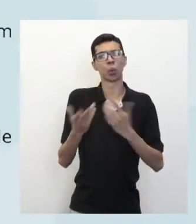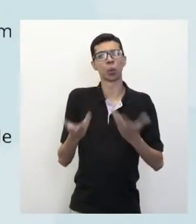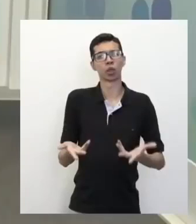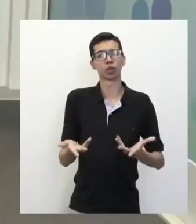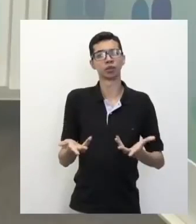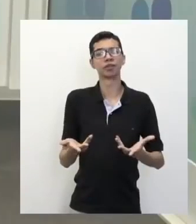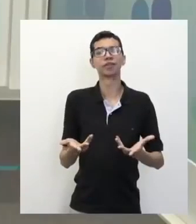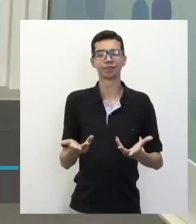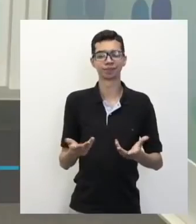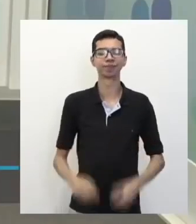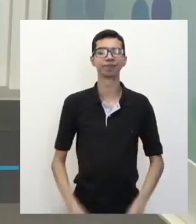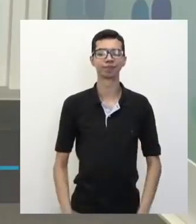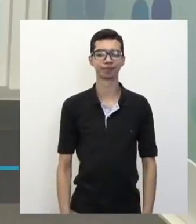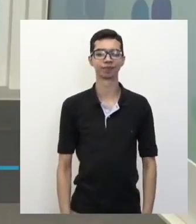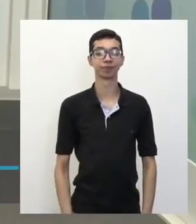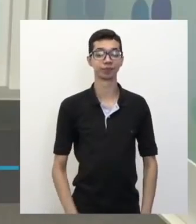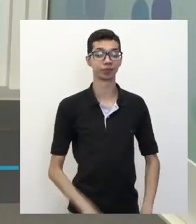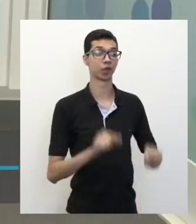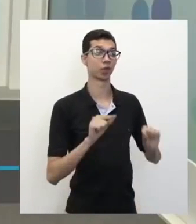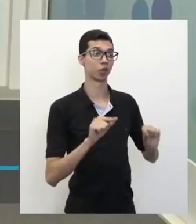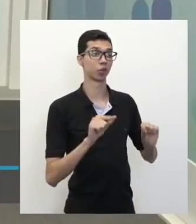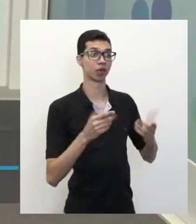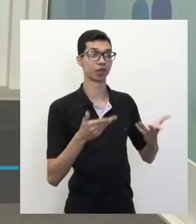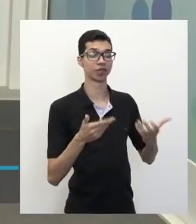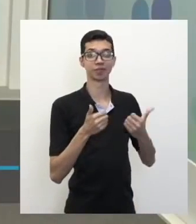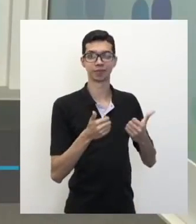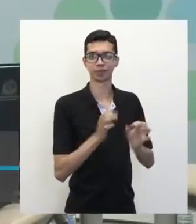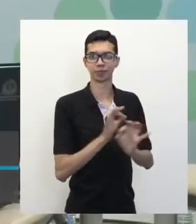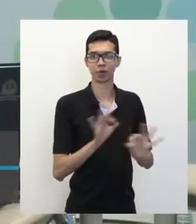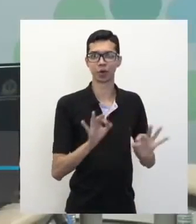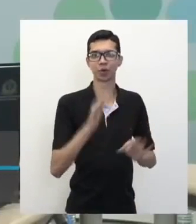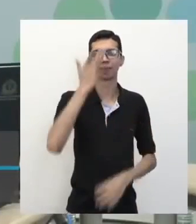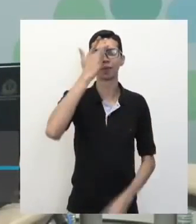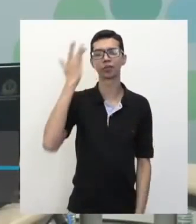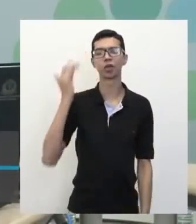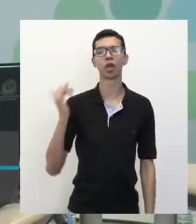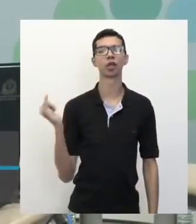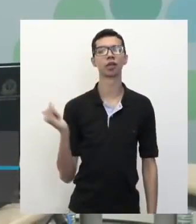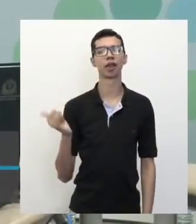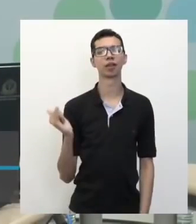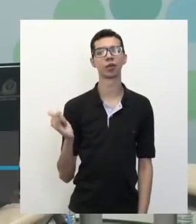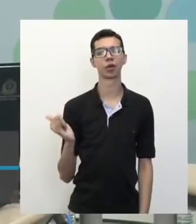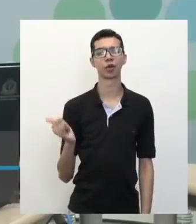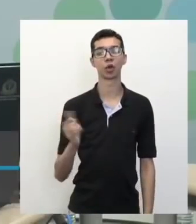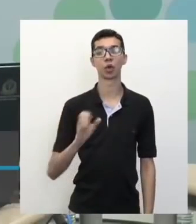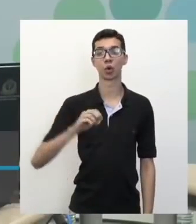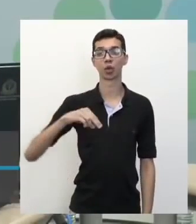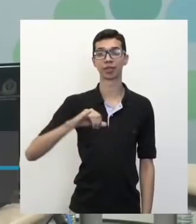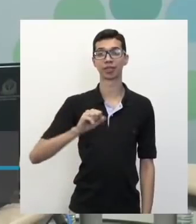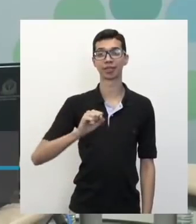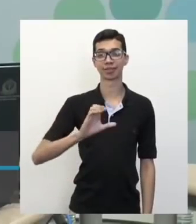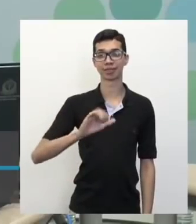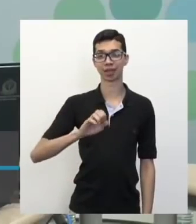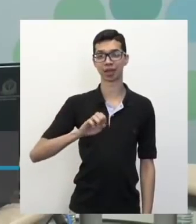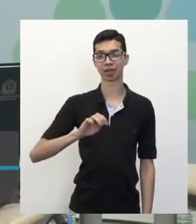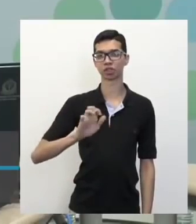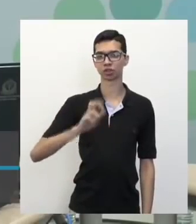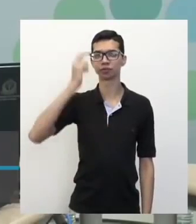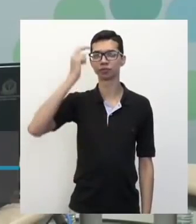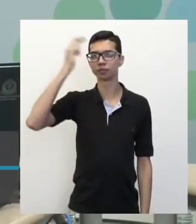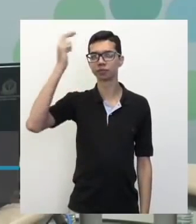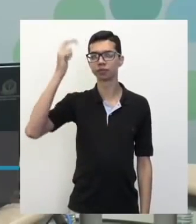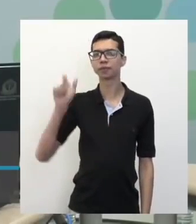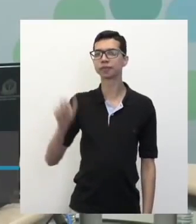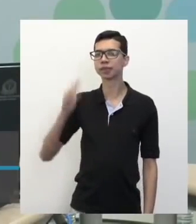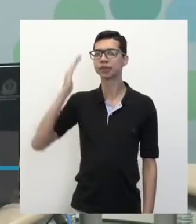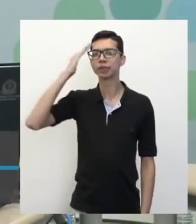daí já é uma marcação, é um bom marcador do narrador onisciente. Ele sabe, inclusive, que ela está pensando,